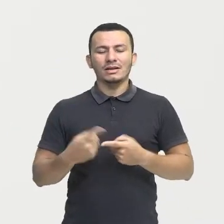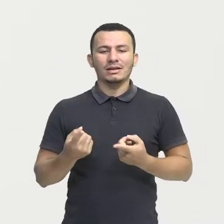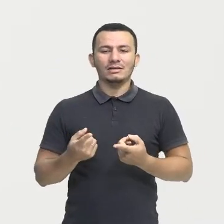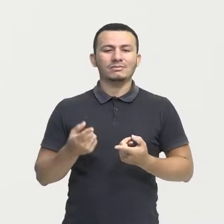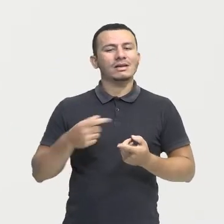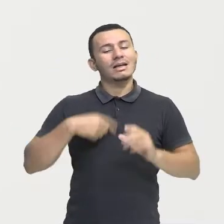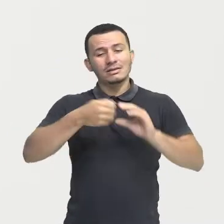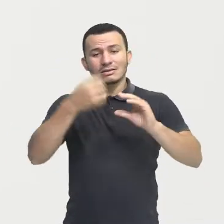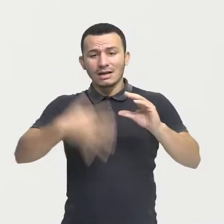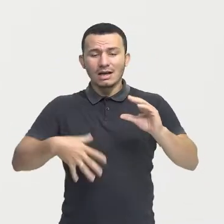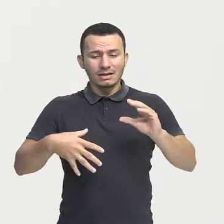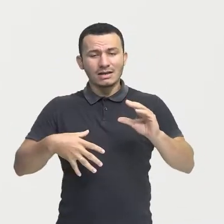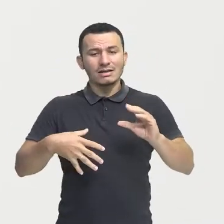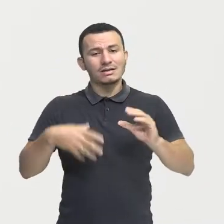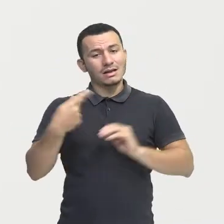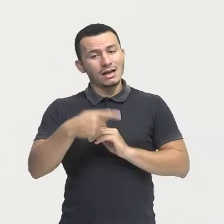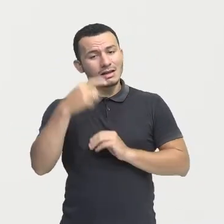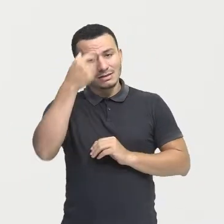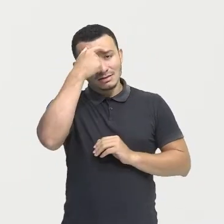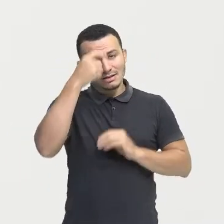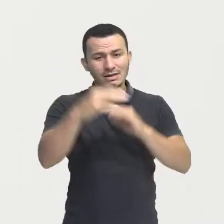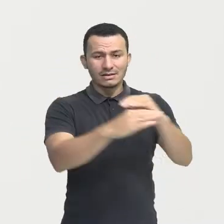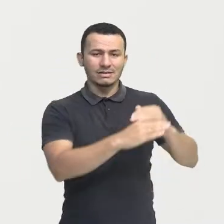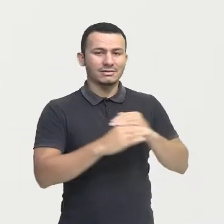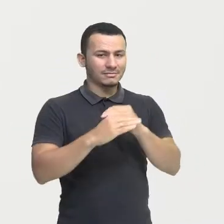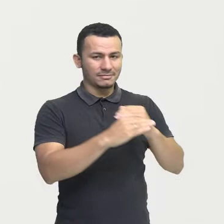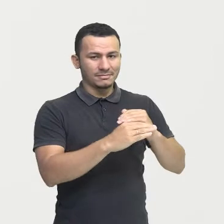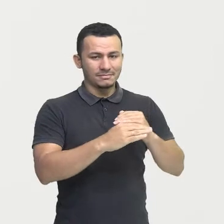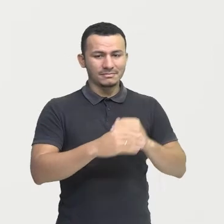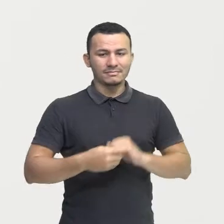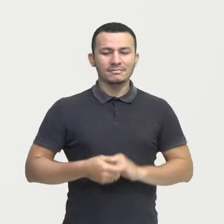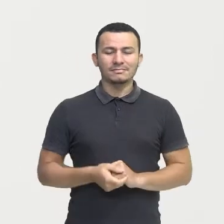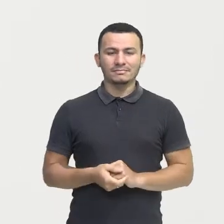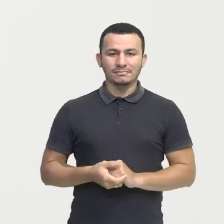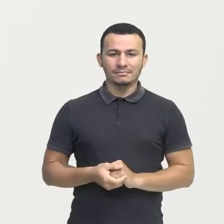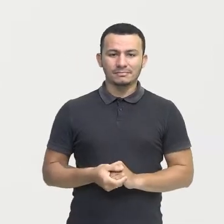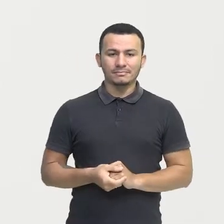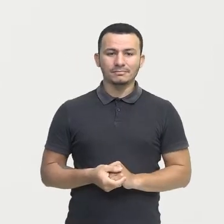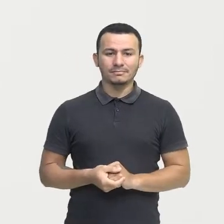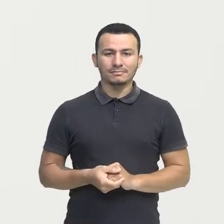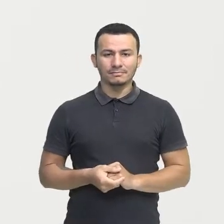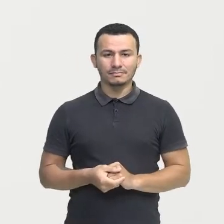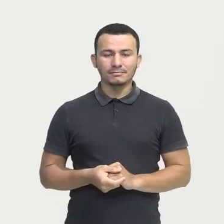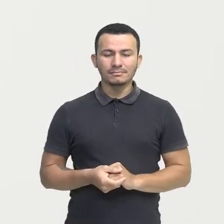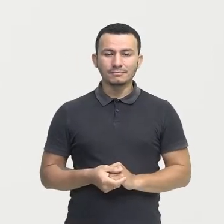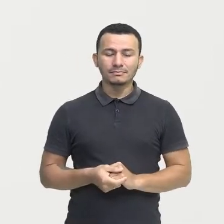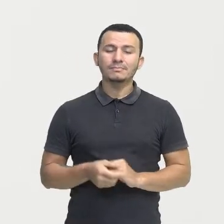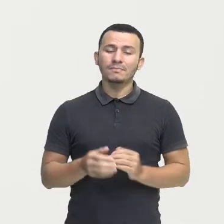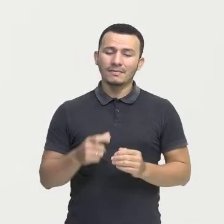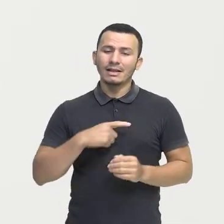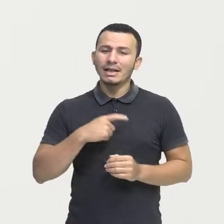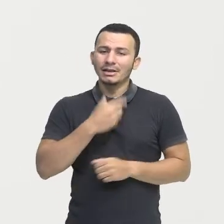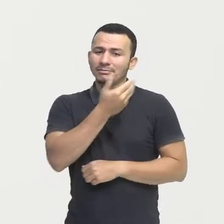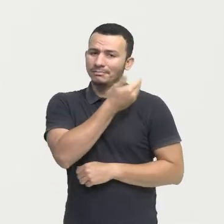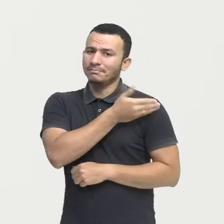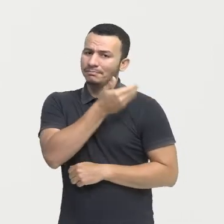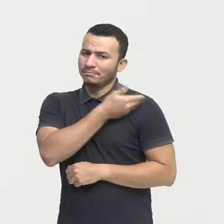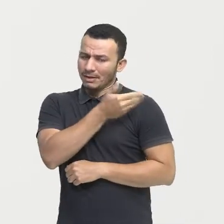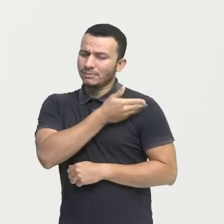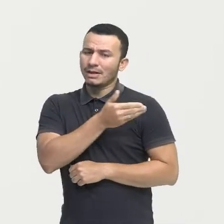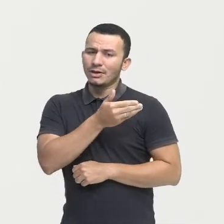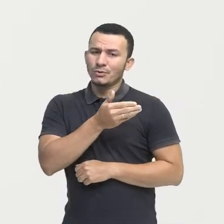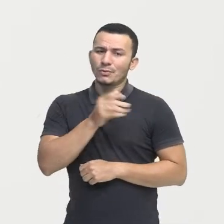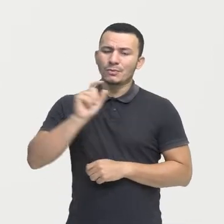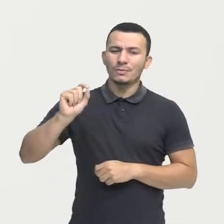que são as características do senso comum. Tá bom? Ele também tem esses preconceitos aí. No preconceito no sentido